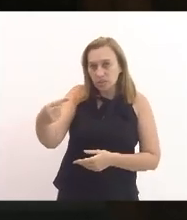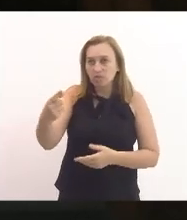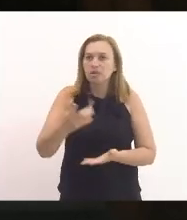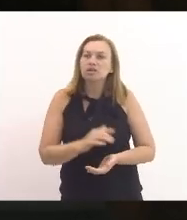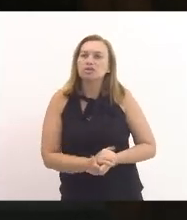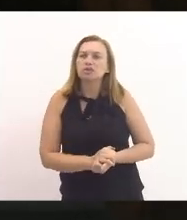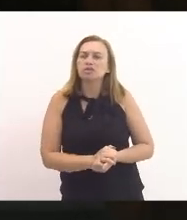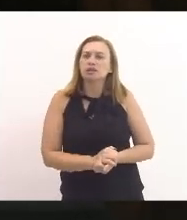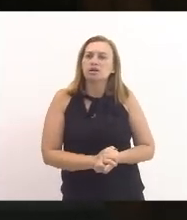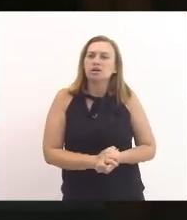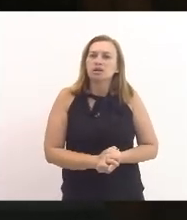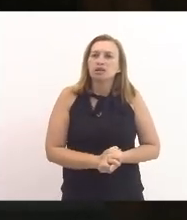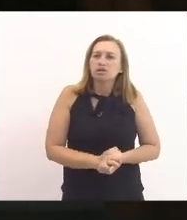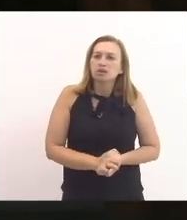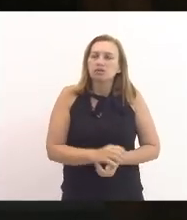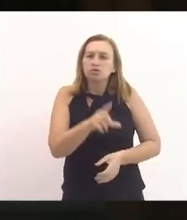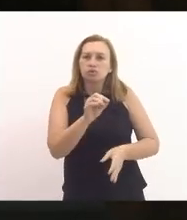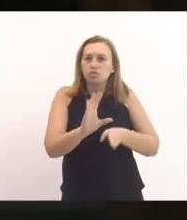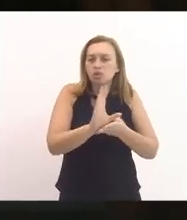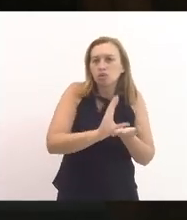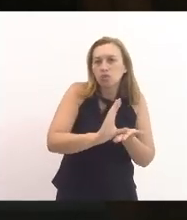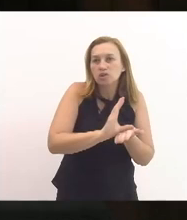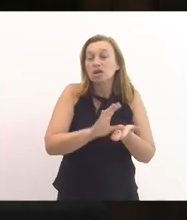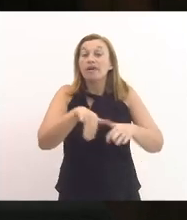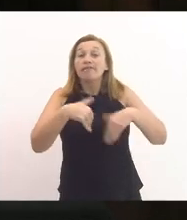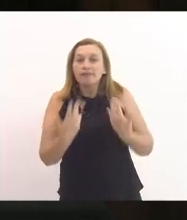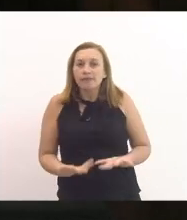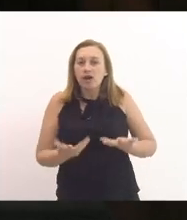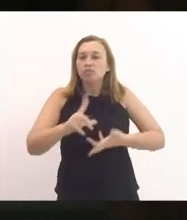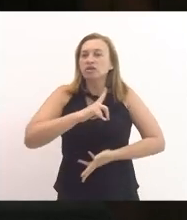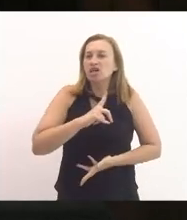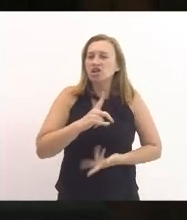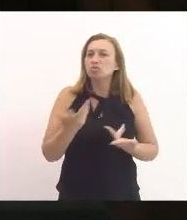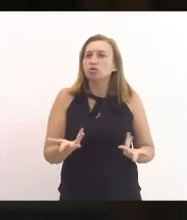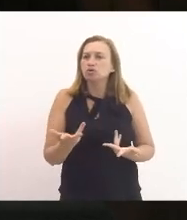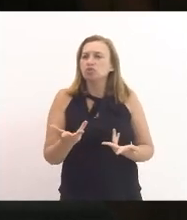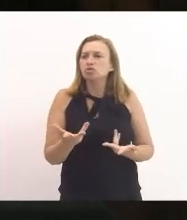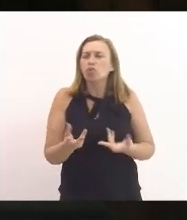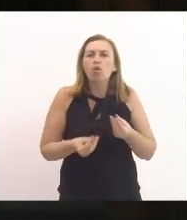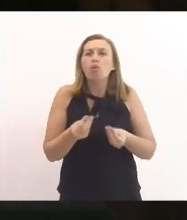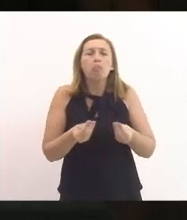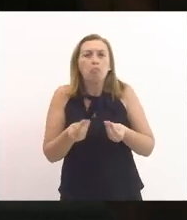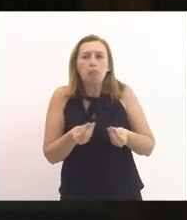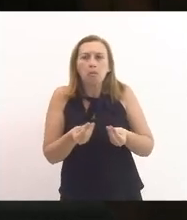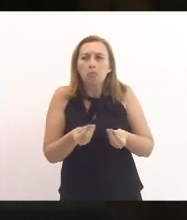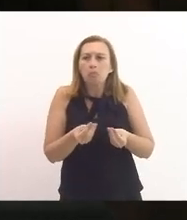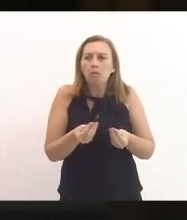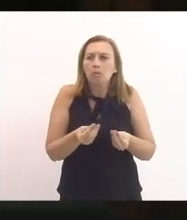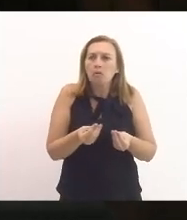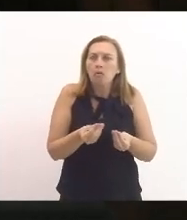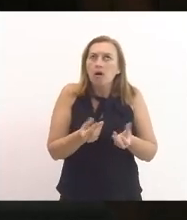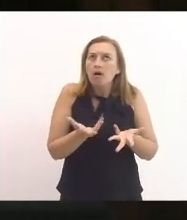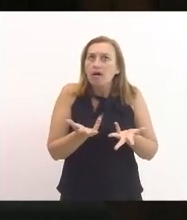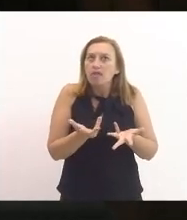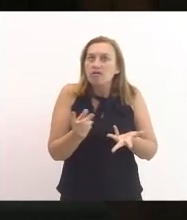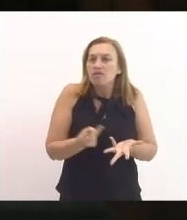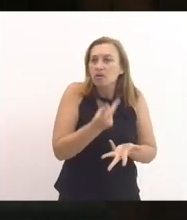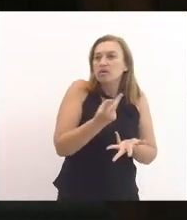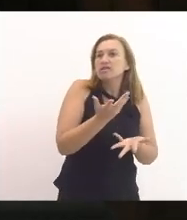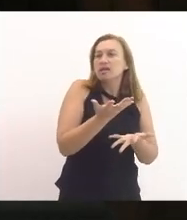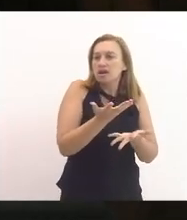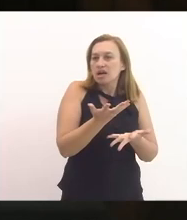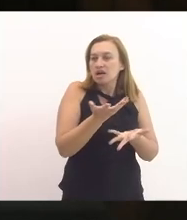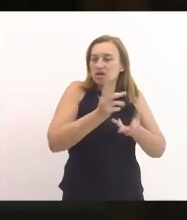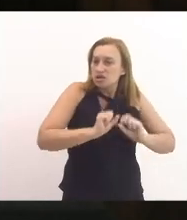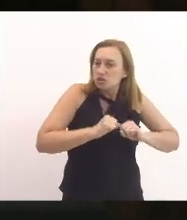sendo determinado pela pelo conselho Então temos isso de forma que privilegiam temos privilegiaram